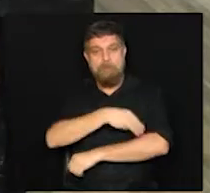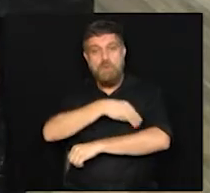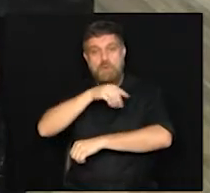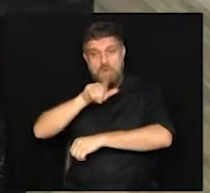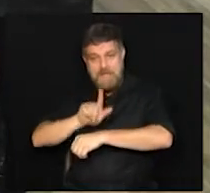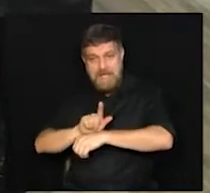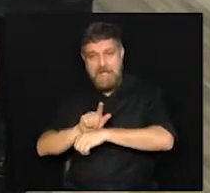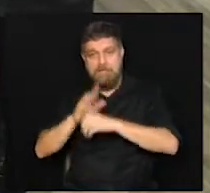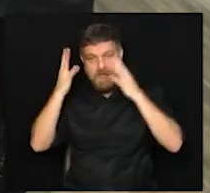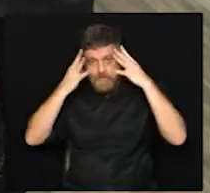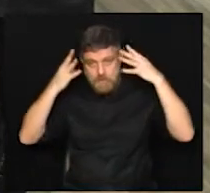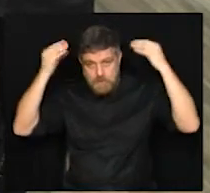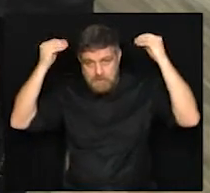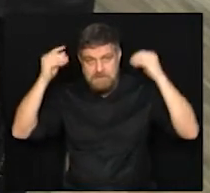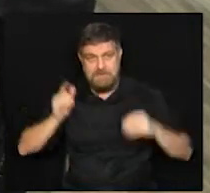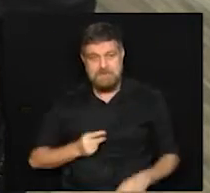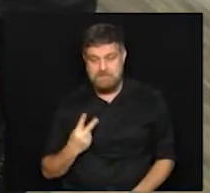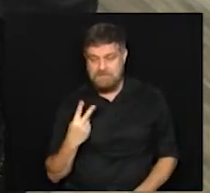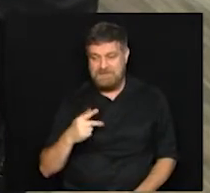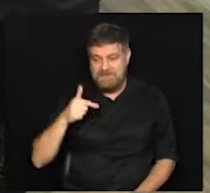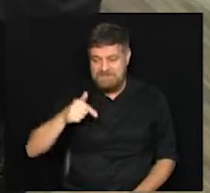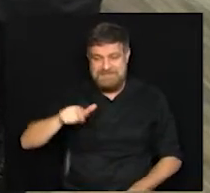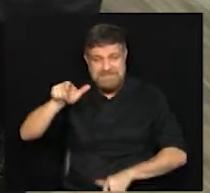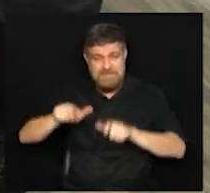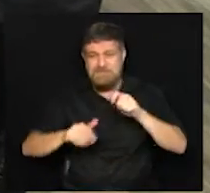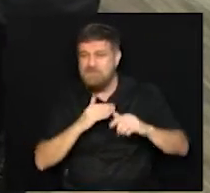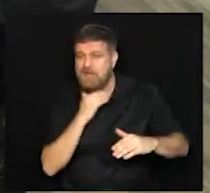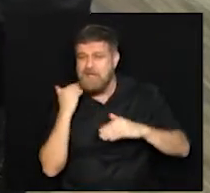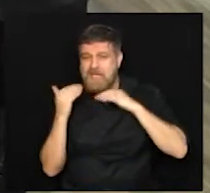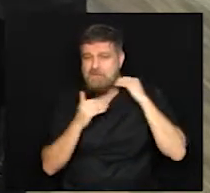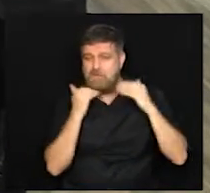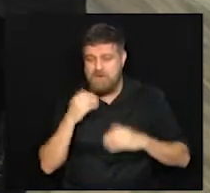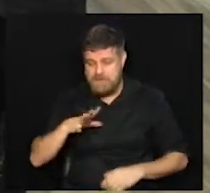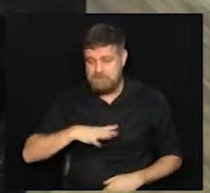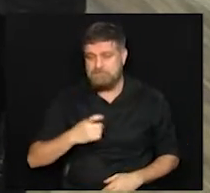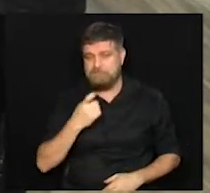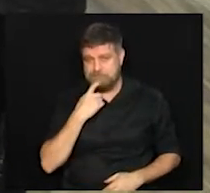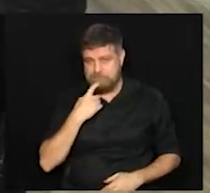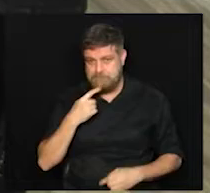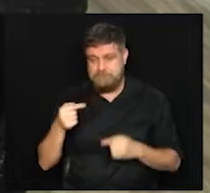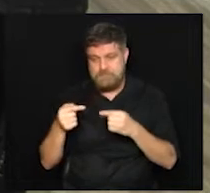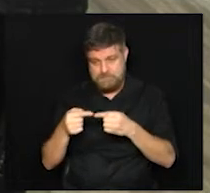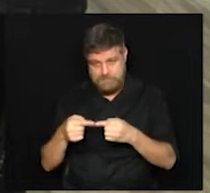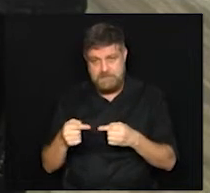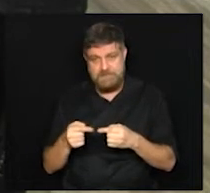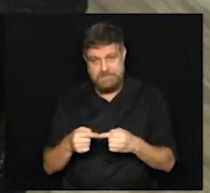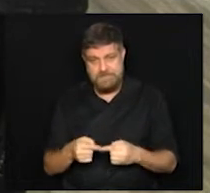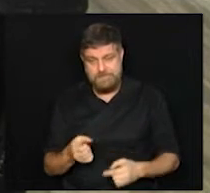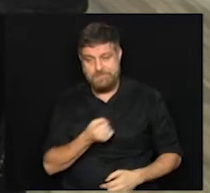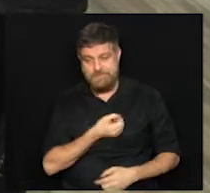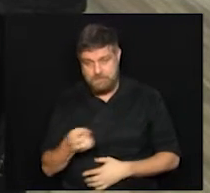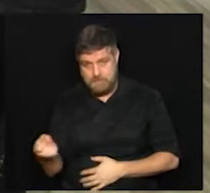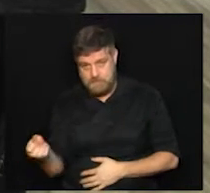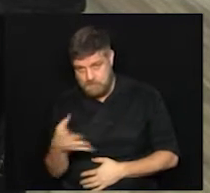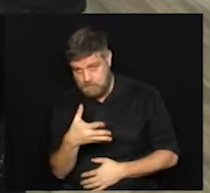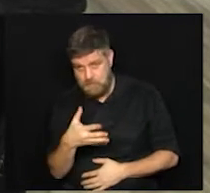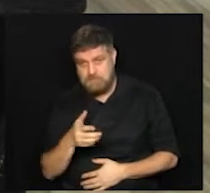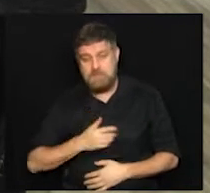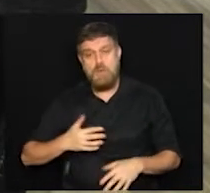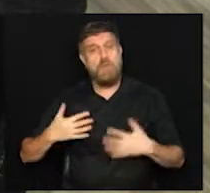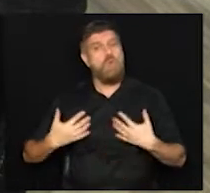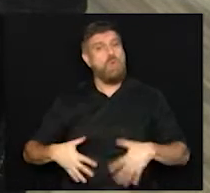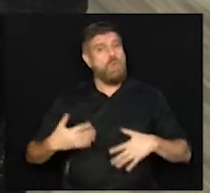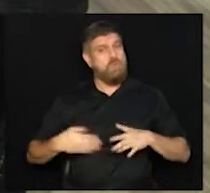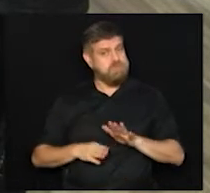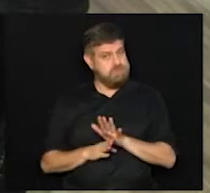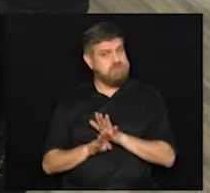Olambra. 27 óbitos na cidade de Campinas, de acordo com essa última atualização, um número bastante